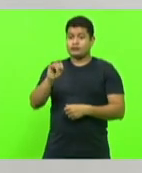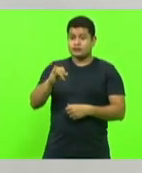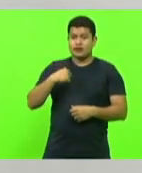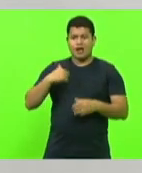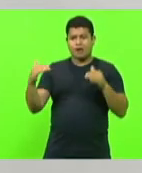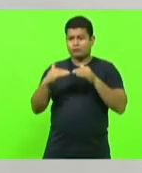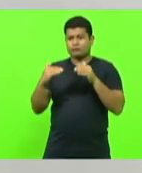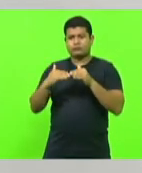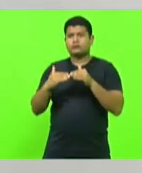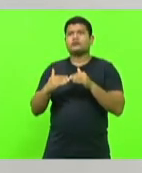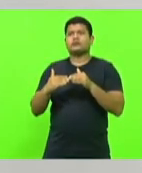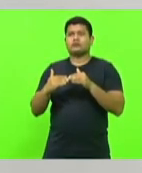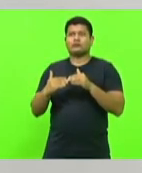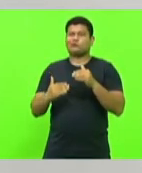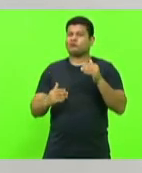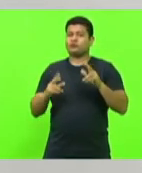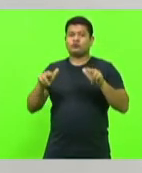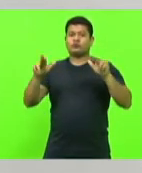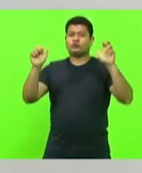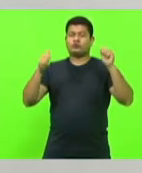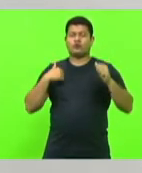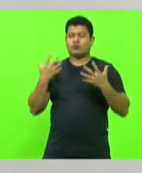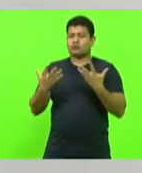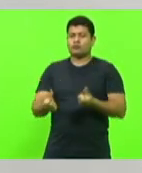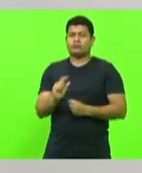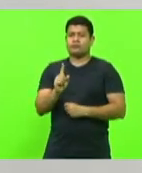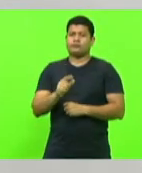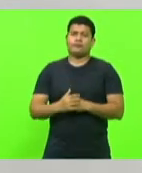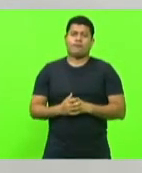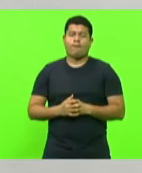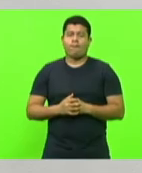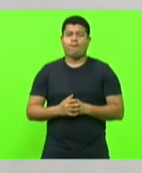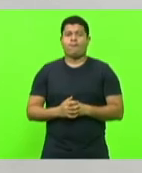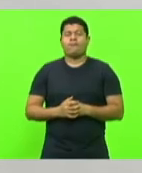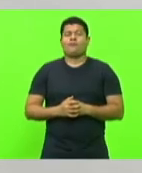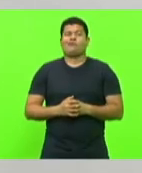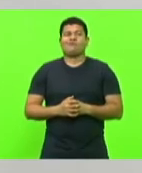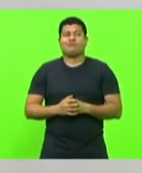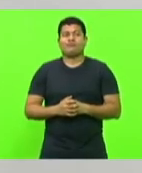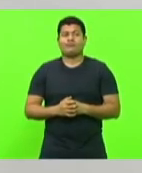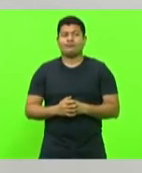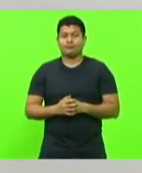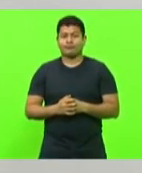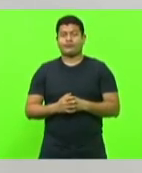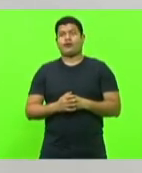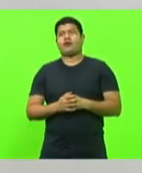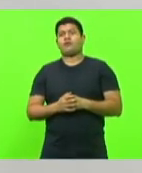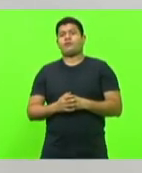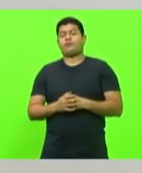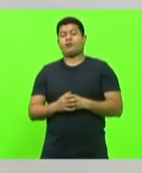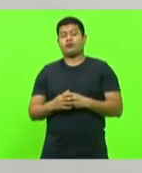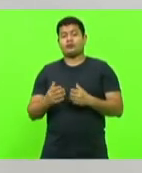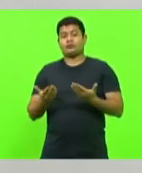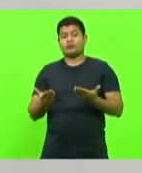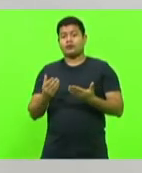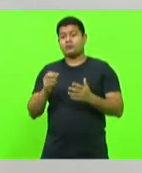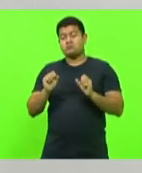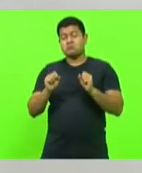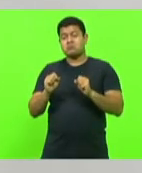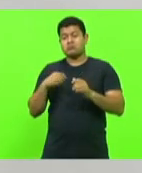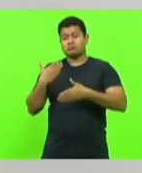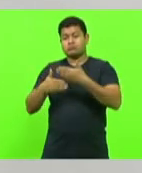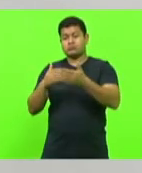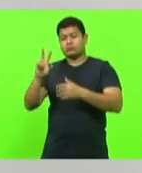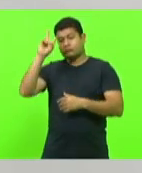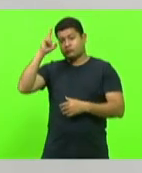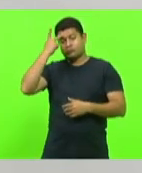concordo, jamais serei conivente. Então, fica aqui o meu apelo. Quem sabe consigam ainda reverter algo, né? Consigam pensar nas famílias, ter